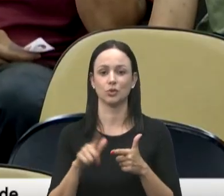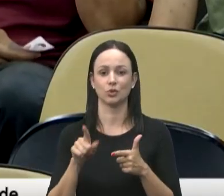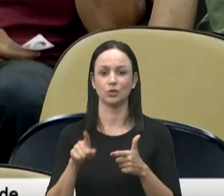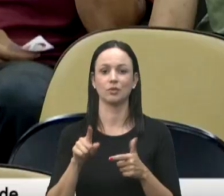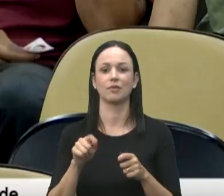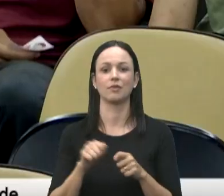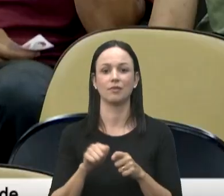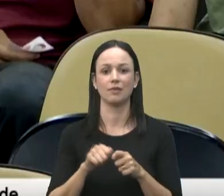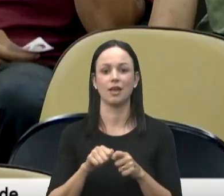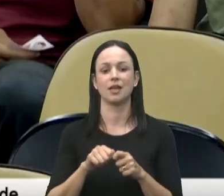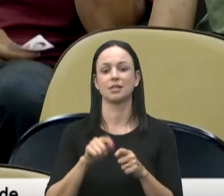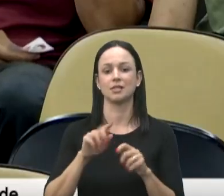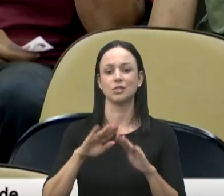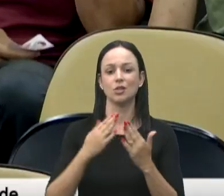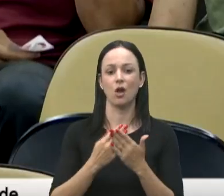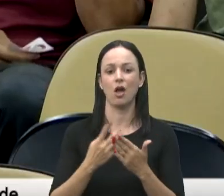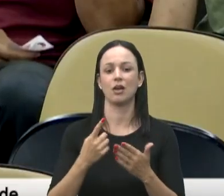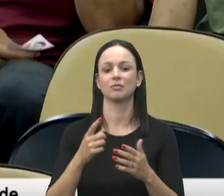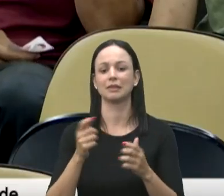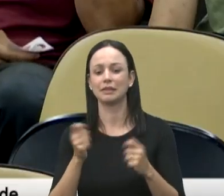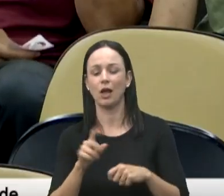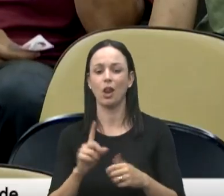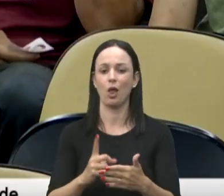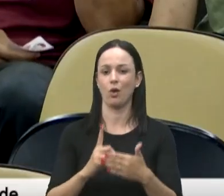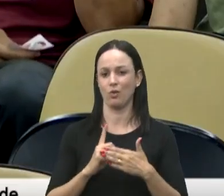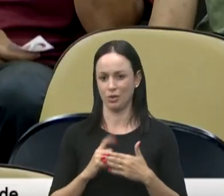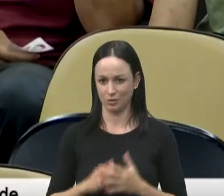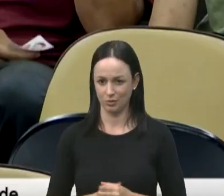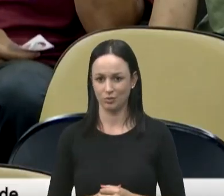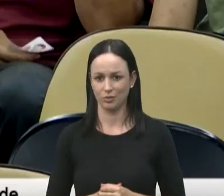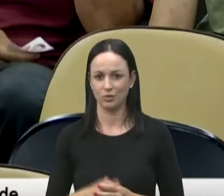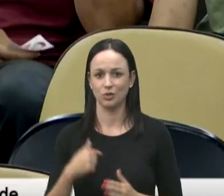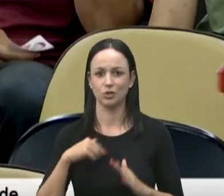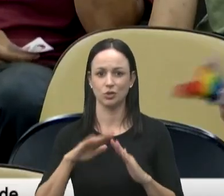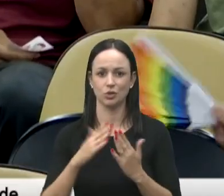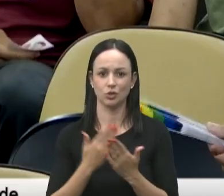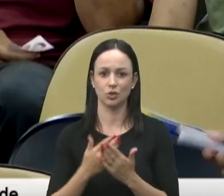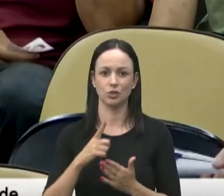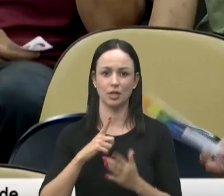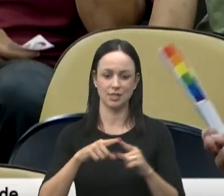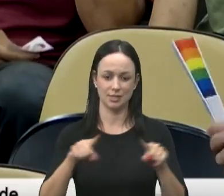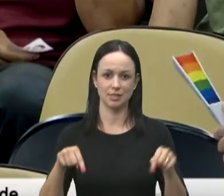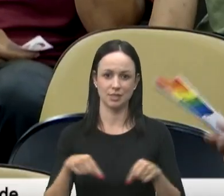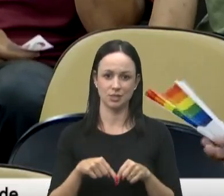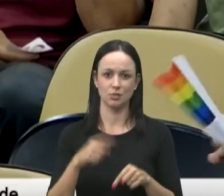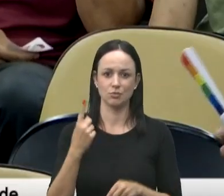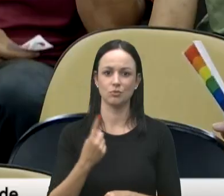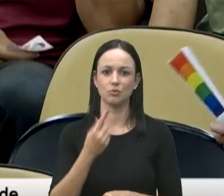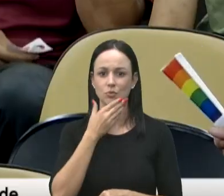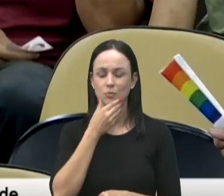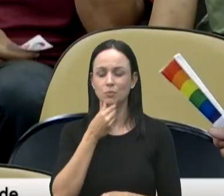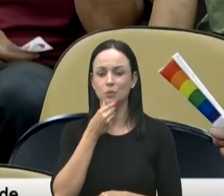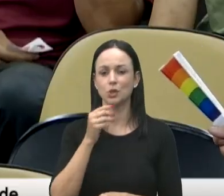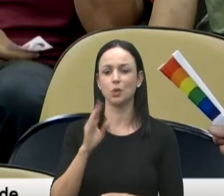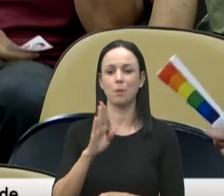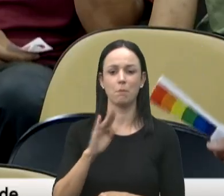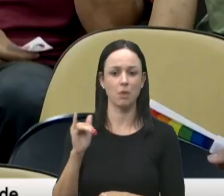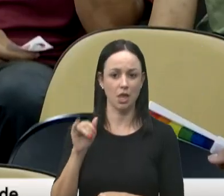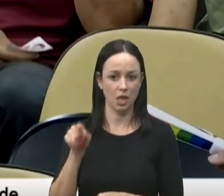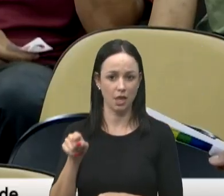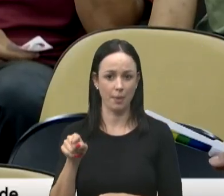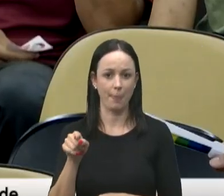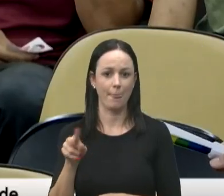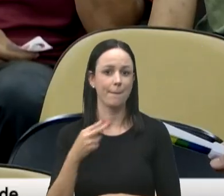escola acolhedora. E eu vim de uma escola onde eu tinha na minha sala um menino bissexual que ele